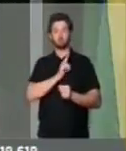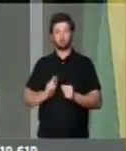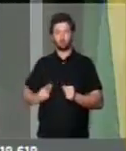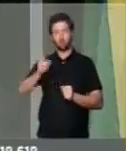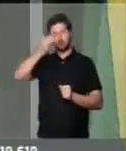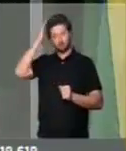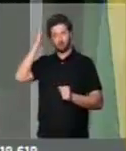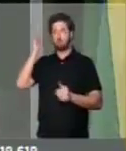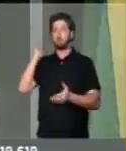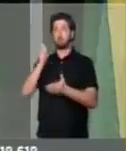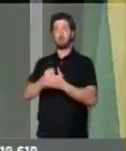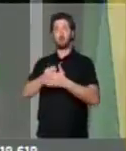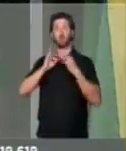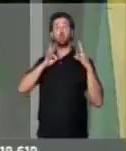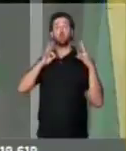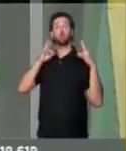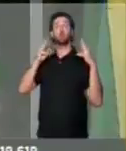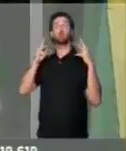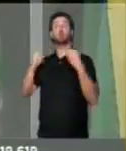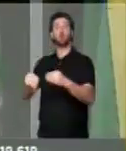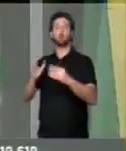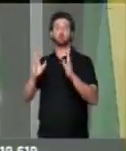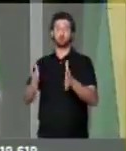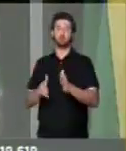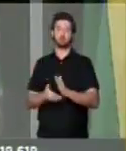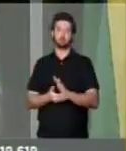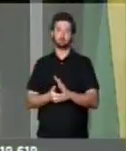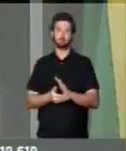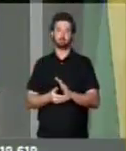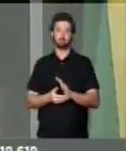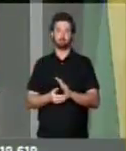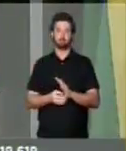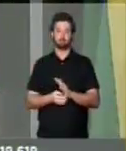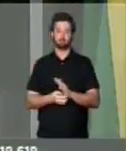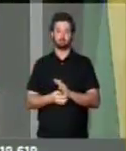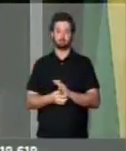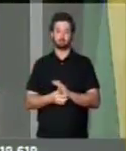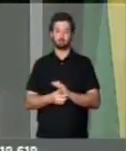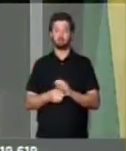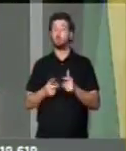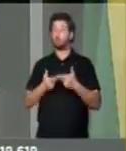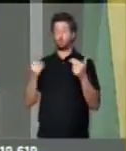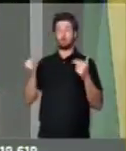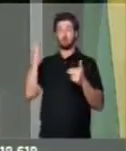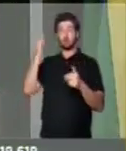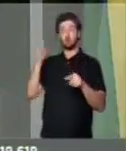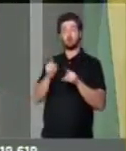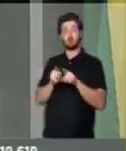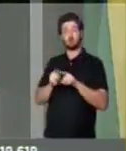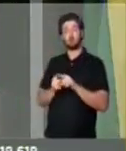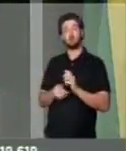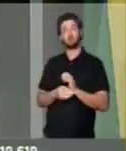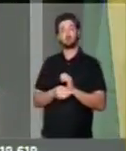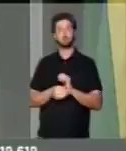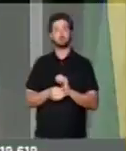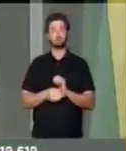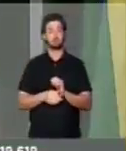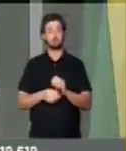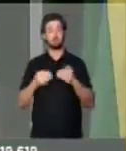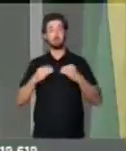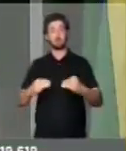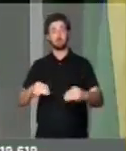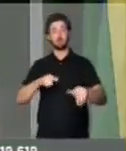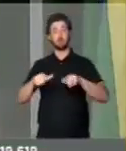governo já pagou todos esses empresários. Outra medida importante que foi tomada pelo Ministério